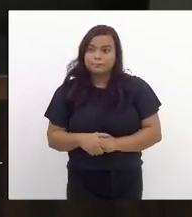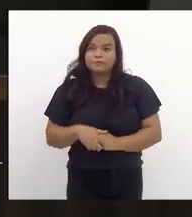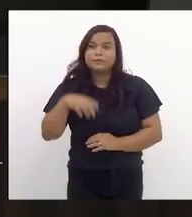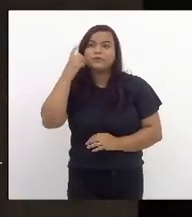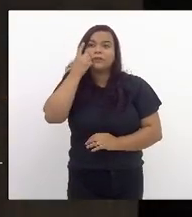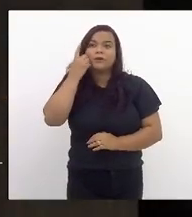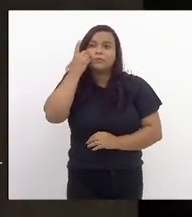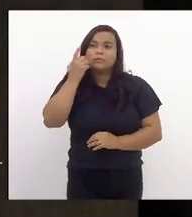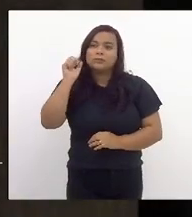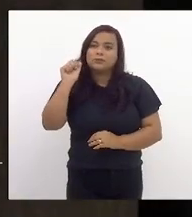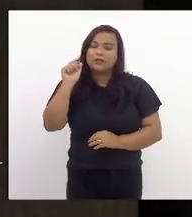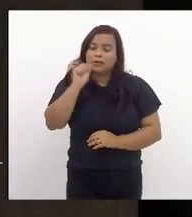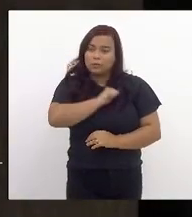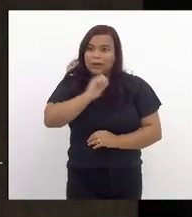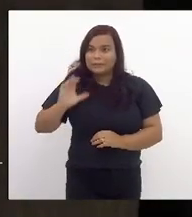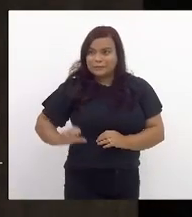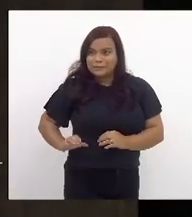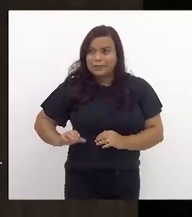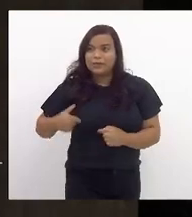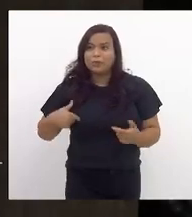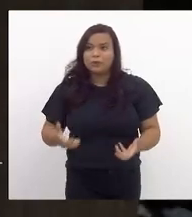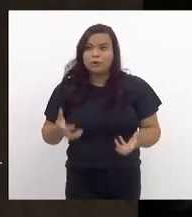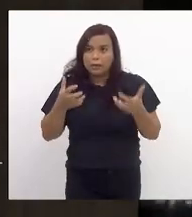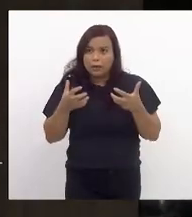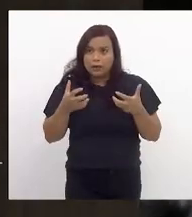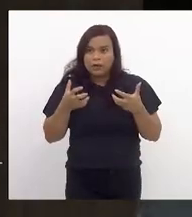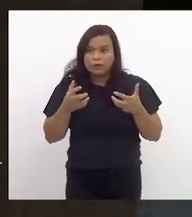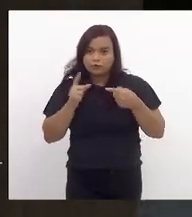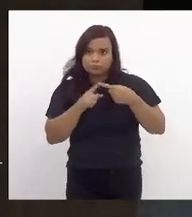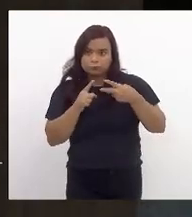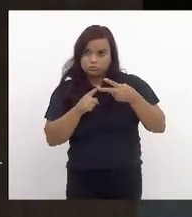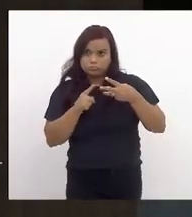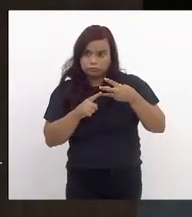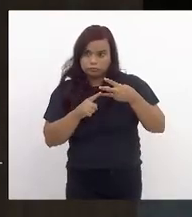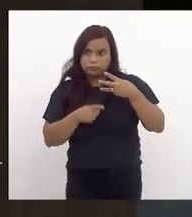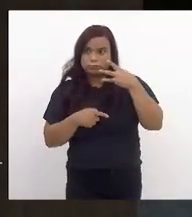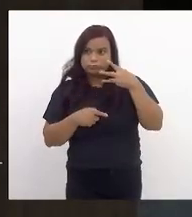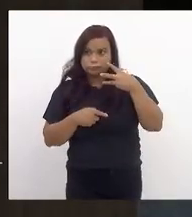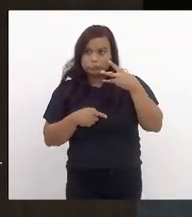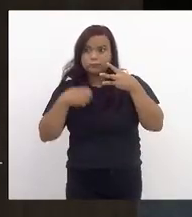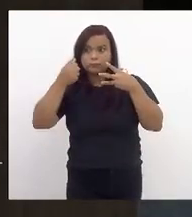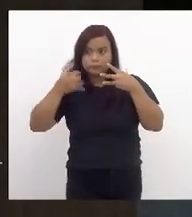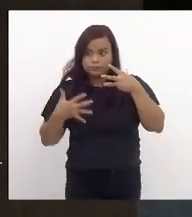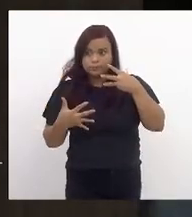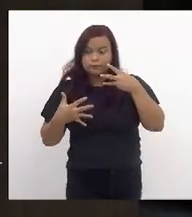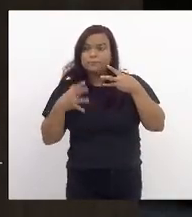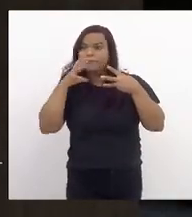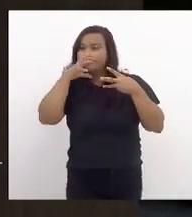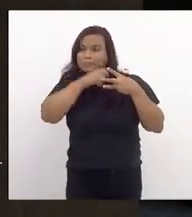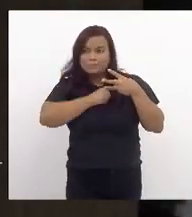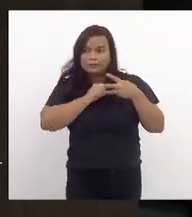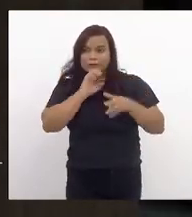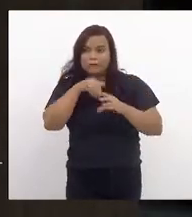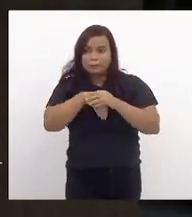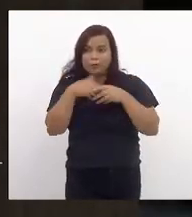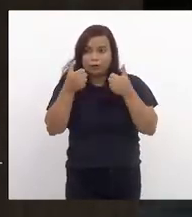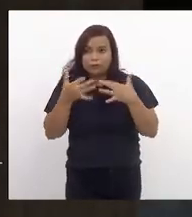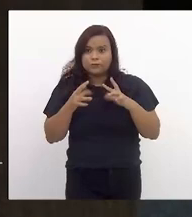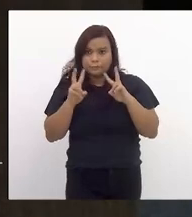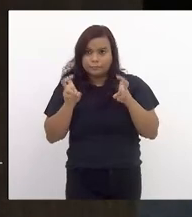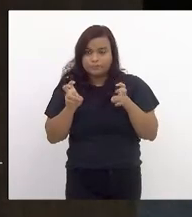Deputado André Ciliano, eu queria fazer aqui, em bloco, três declarações de voto, muito rapidamente. A